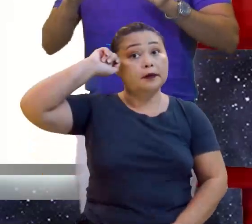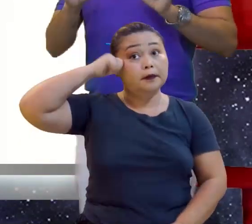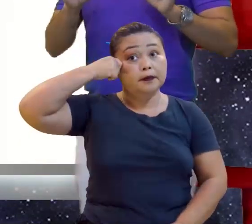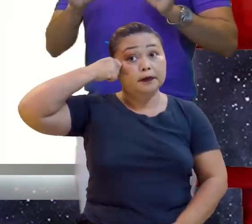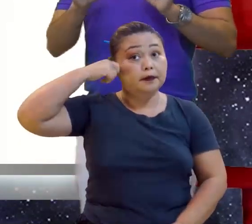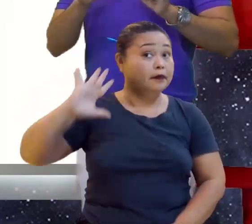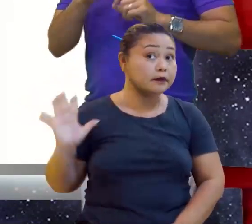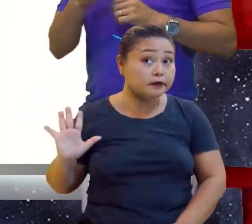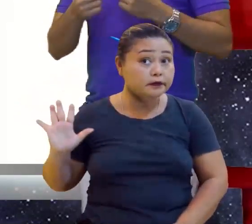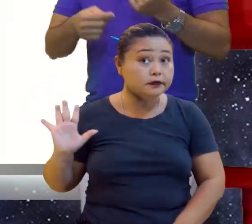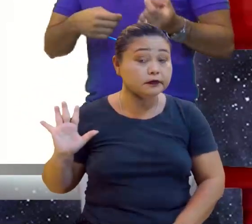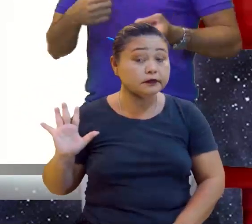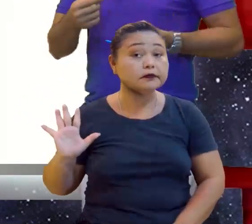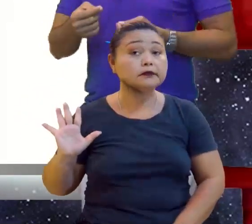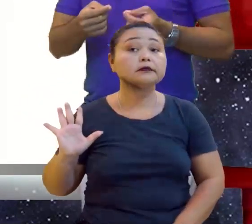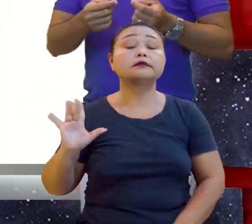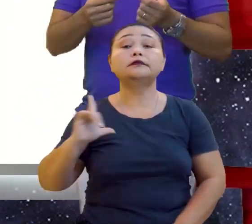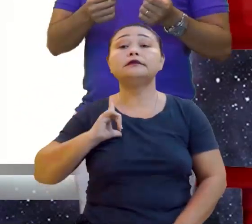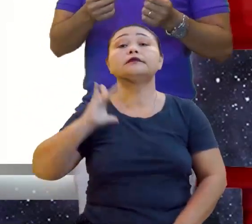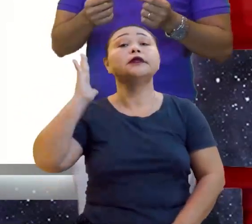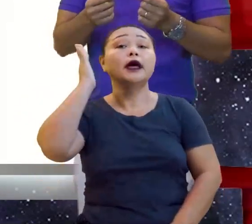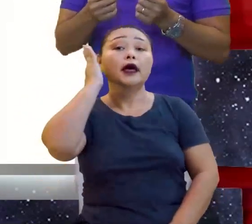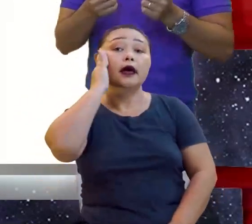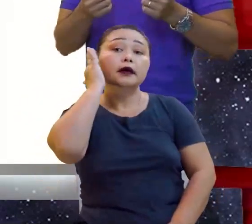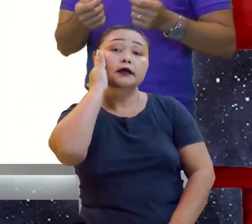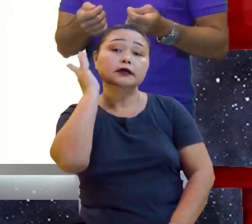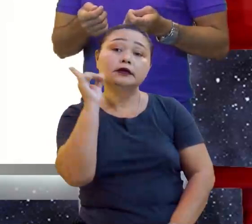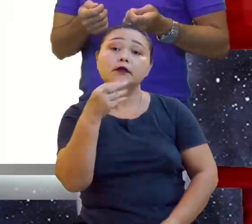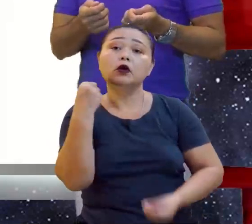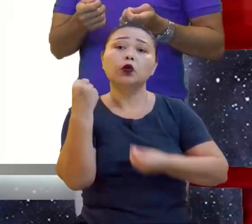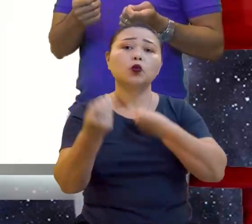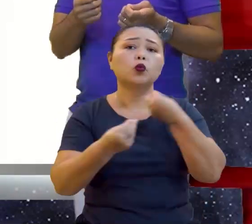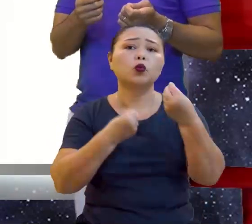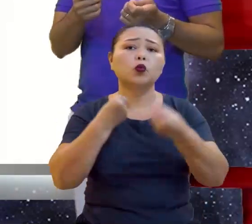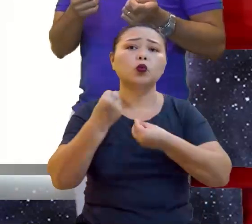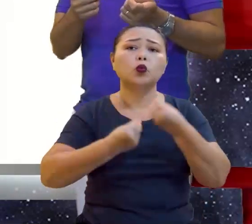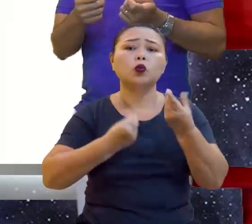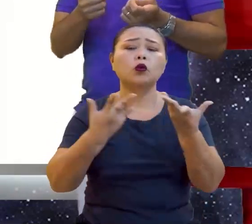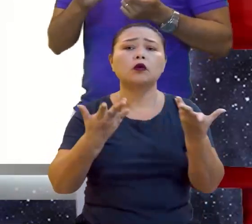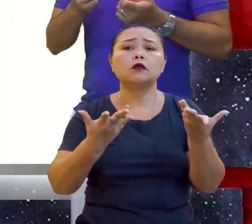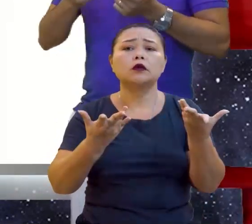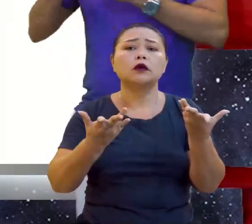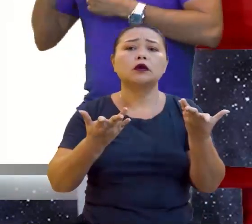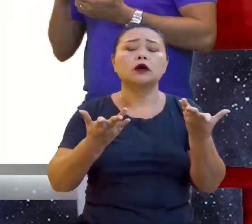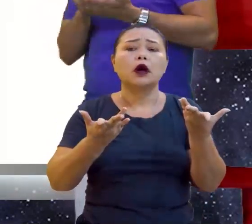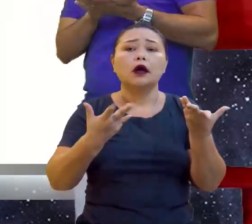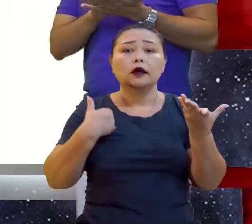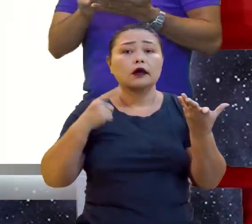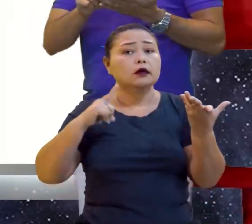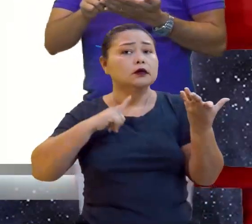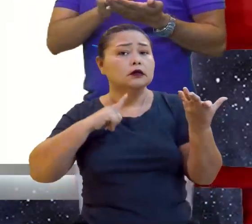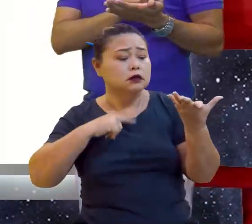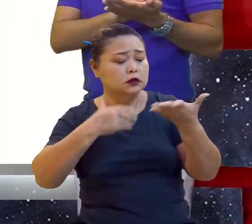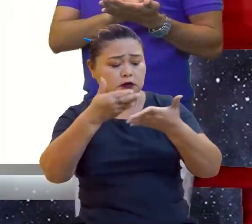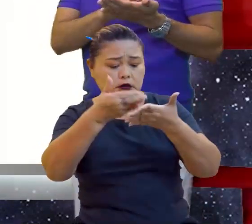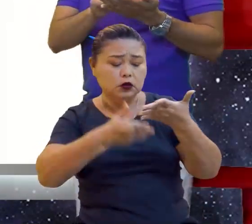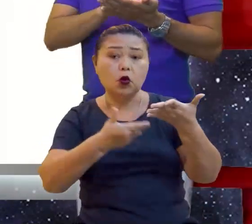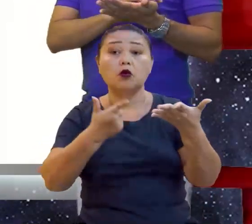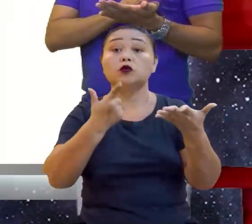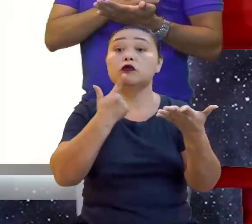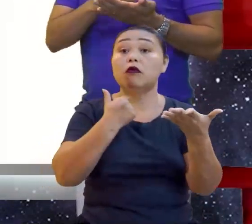como... Então, é saber trabalhar e até mesmo esse comando para a cabeça. Porque... Se em casa eu estou acostumado a destacar de vermelho,